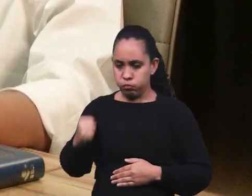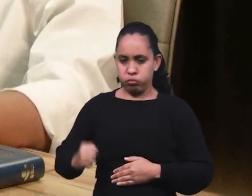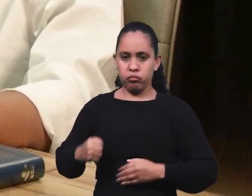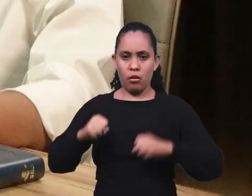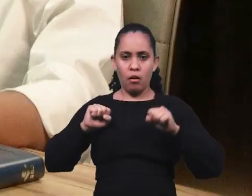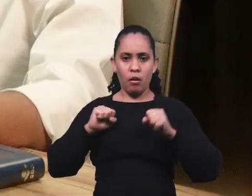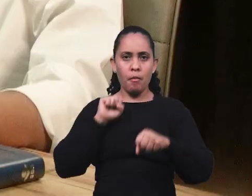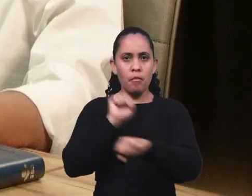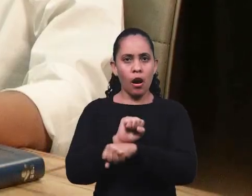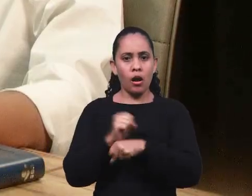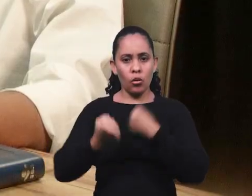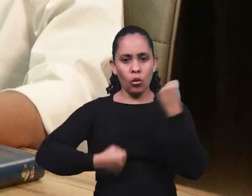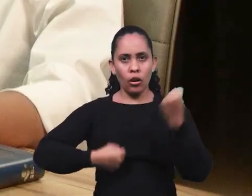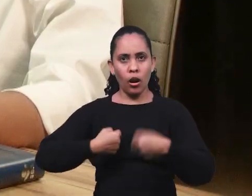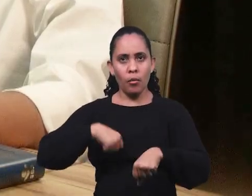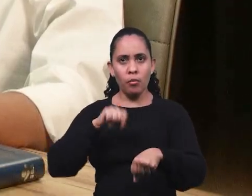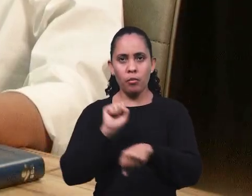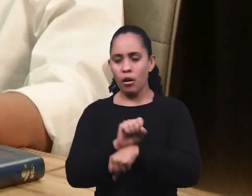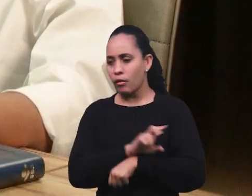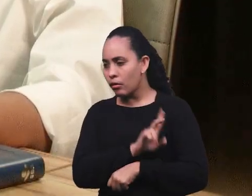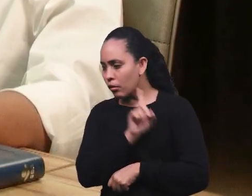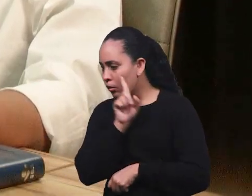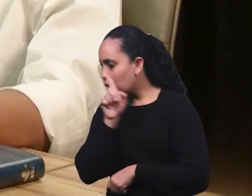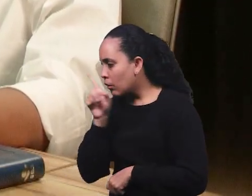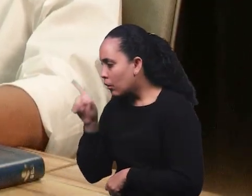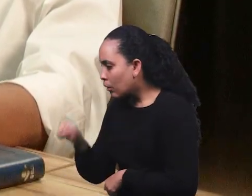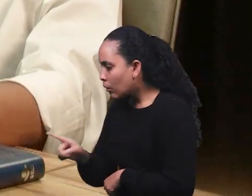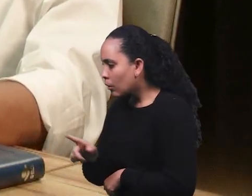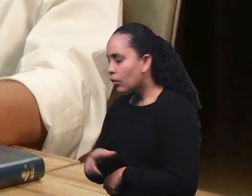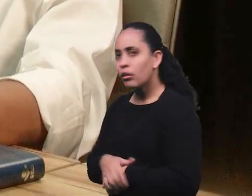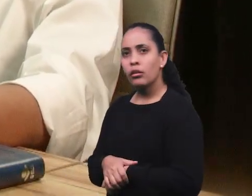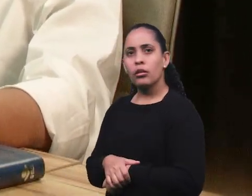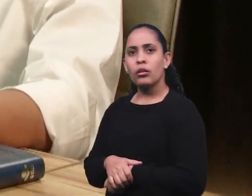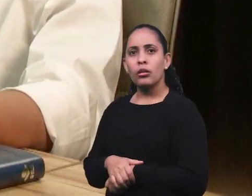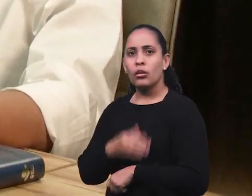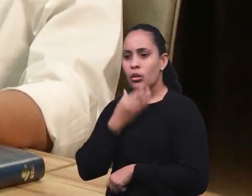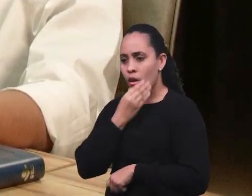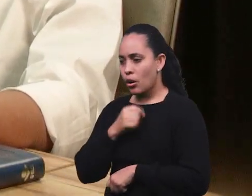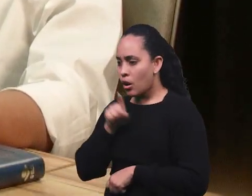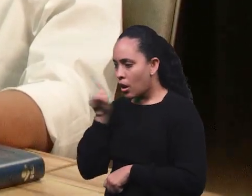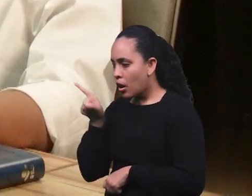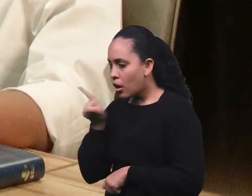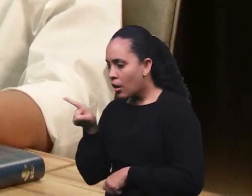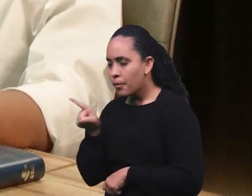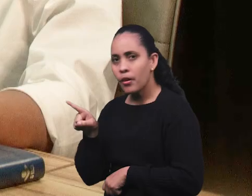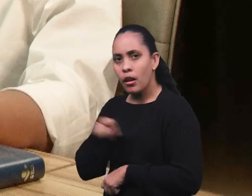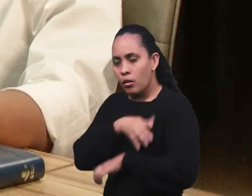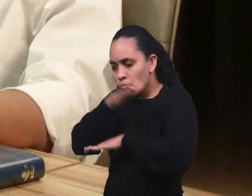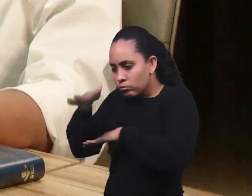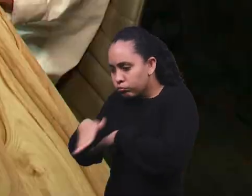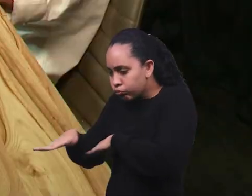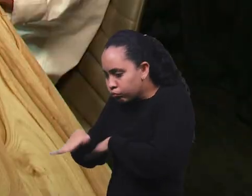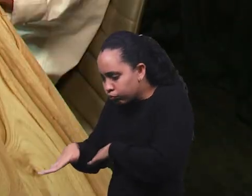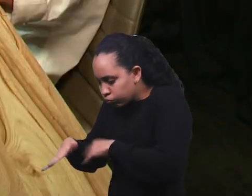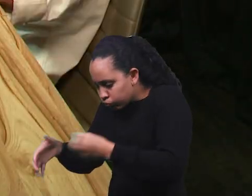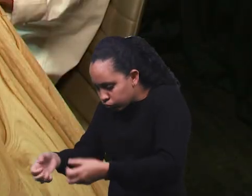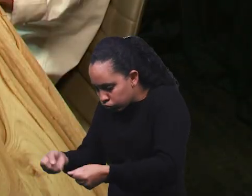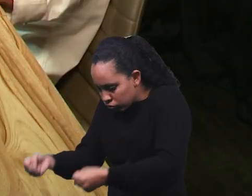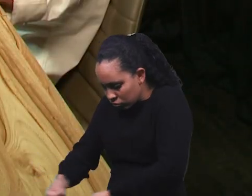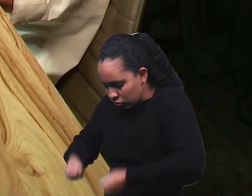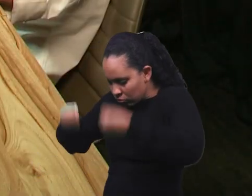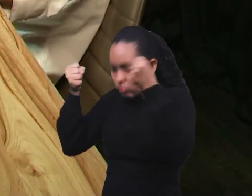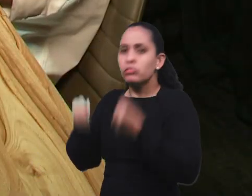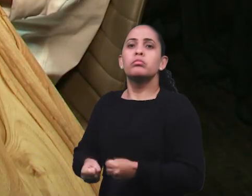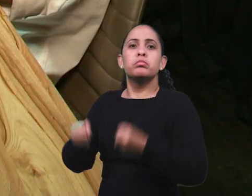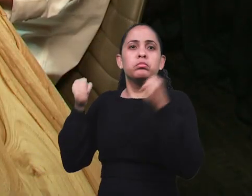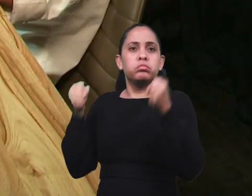ele viu que o volante tinha saído na mão do piloto da van. Do motorista. Do motorista. Do motorista. Perfeito.